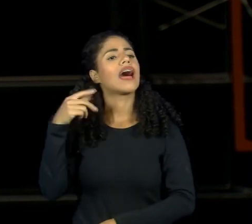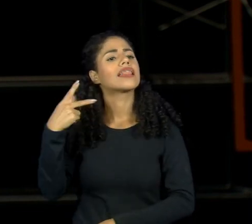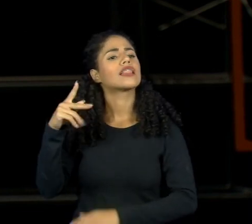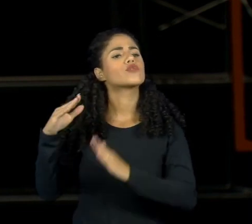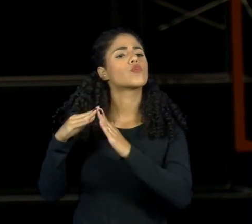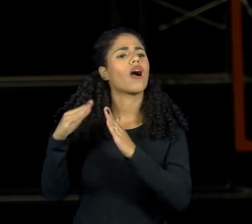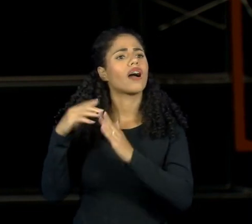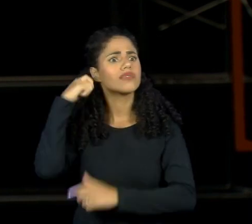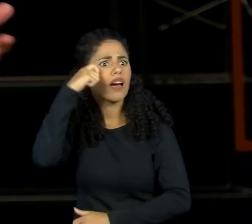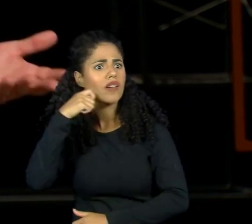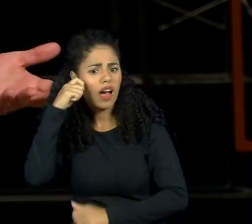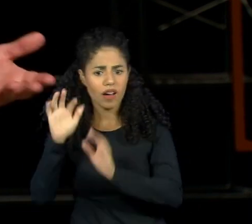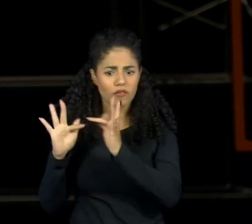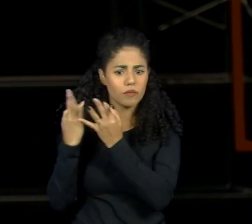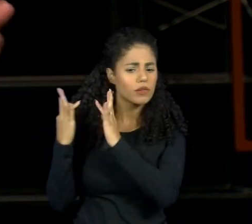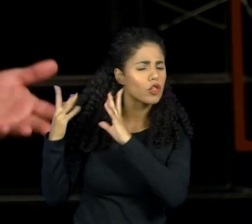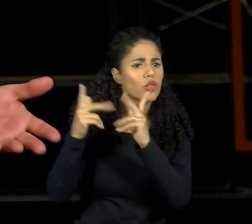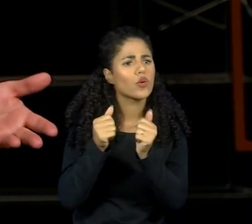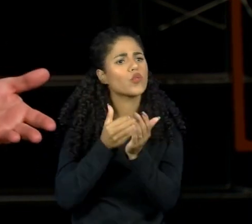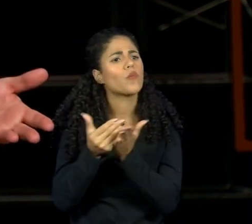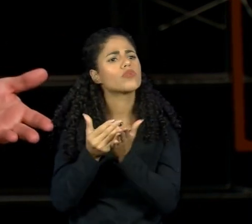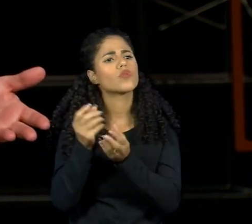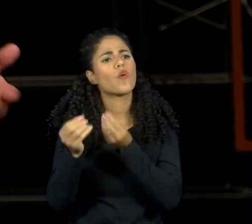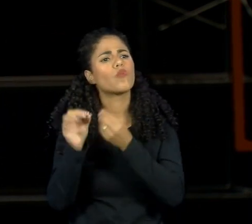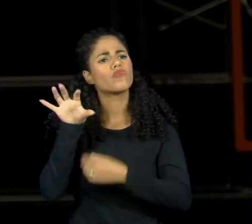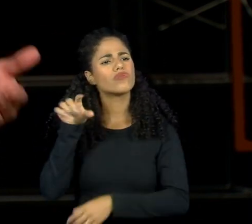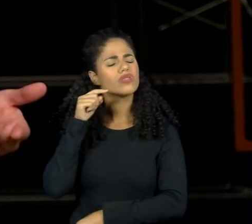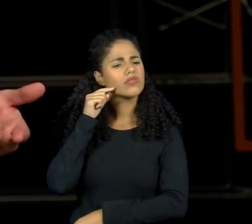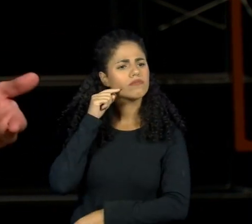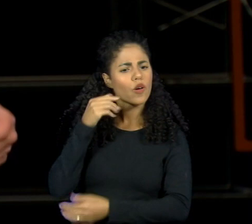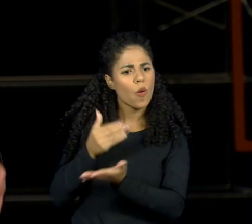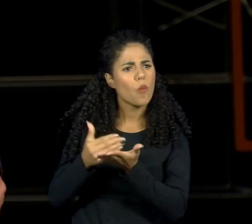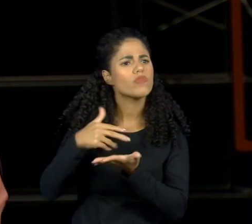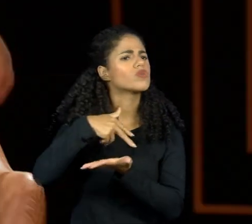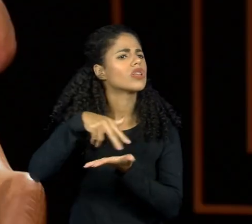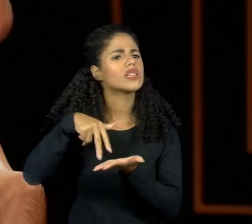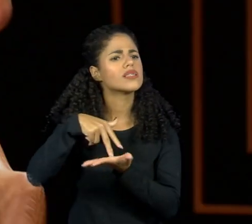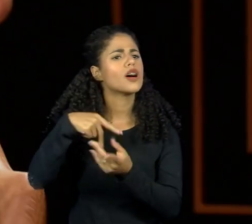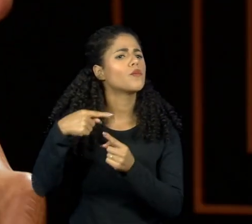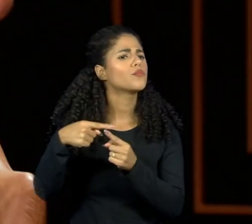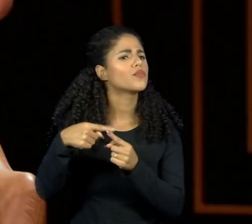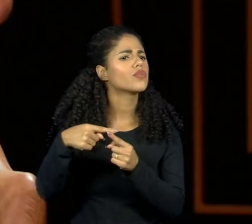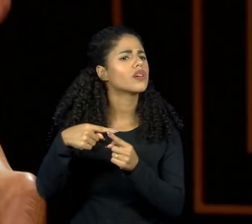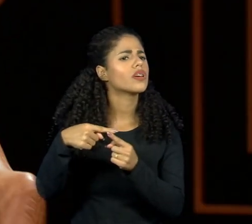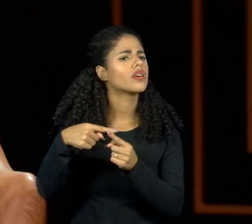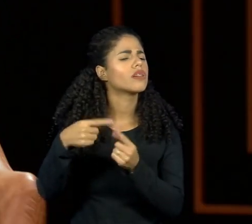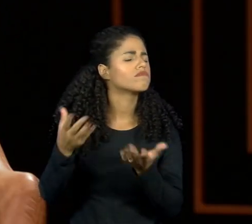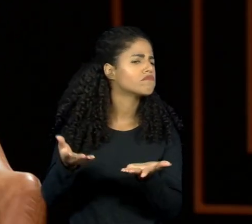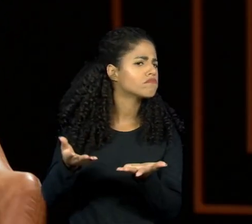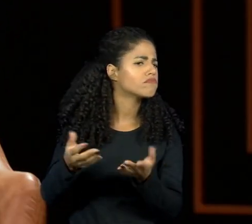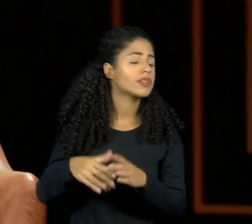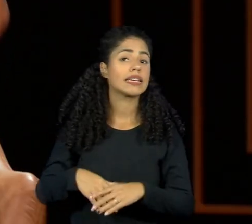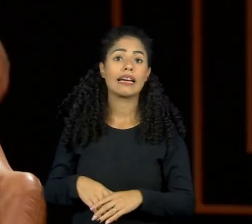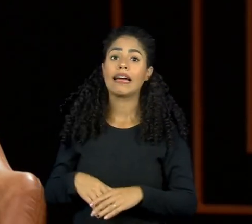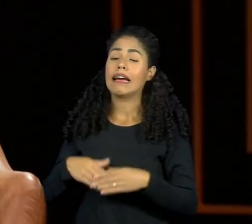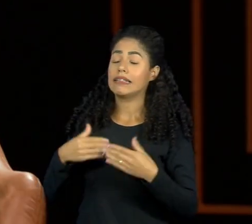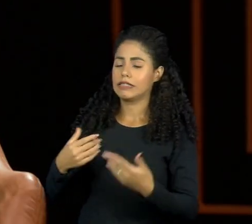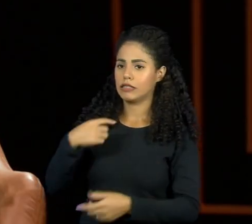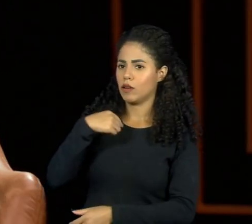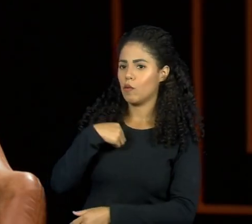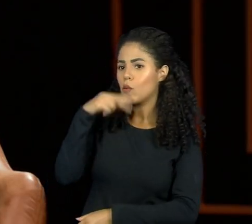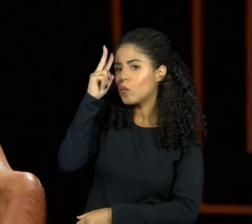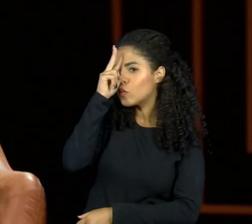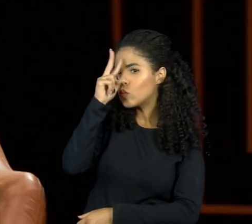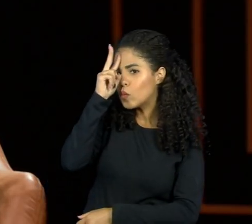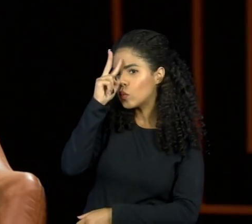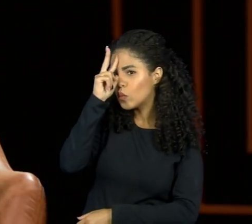sua primeira opção, logo de início, foi a dança mesmo. Por que a dança? Porque, na verdade, eu não me lembro de ter